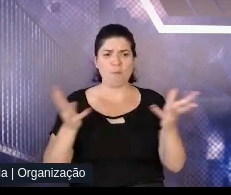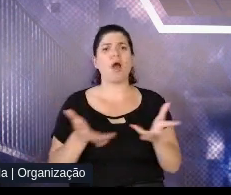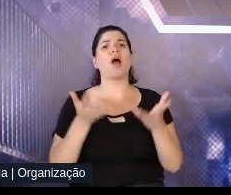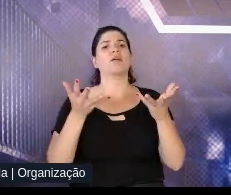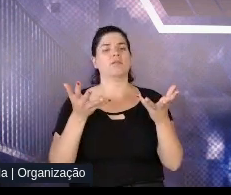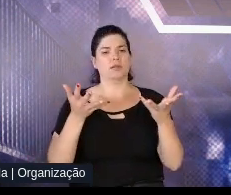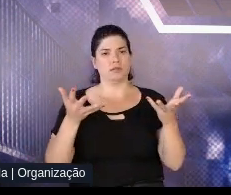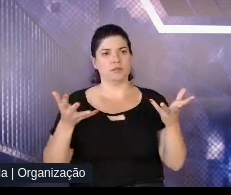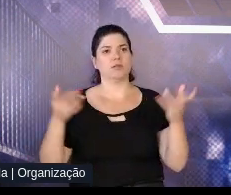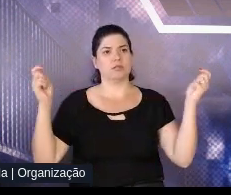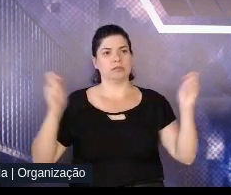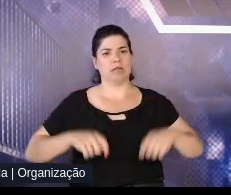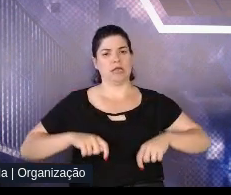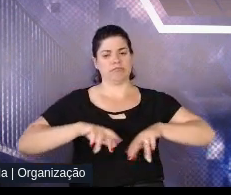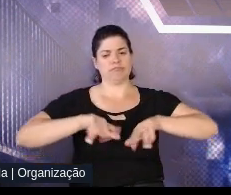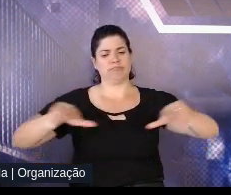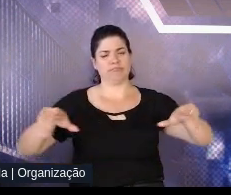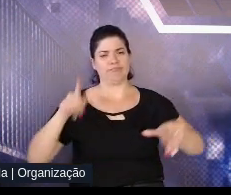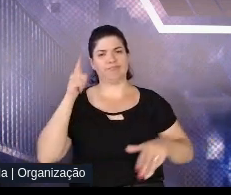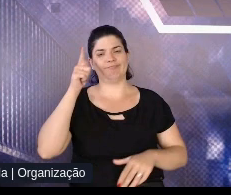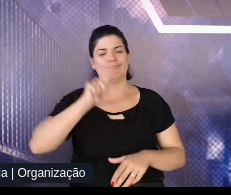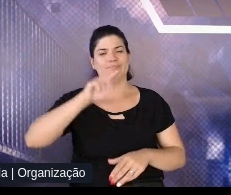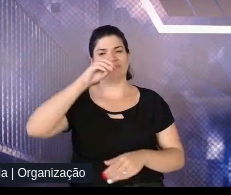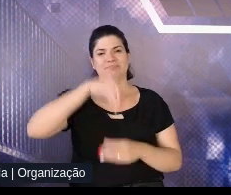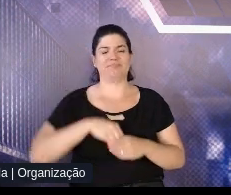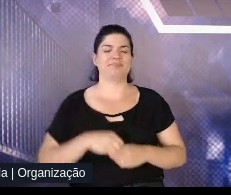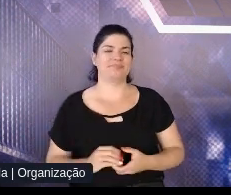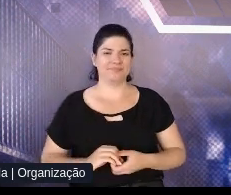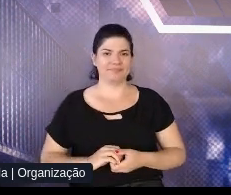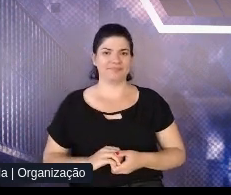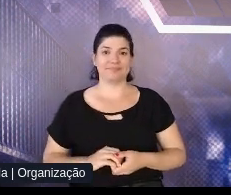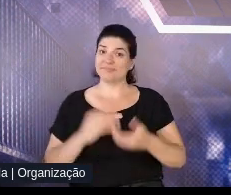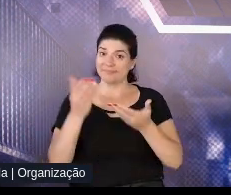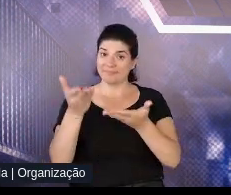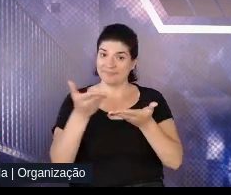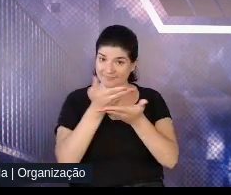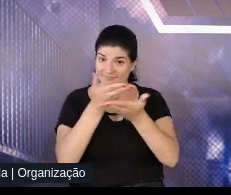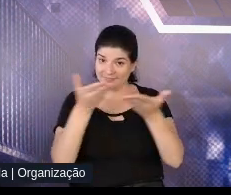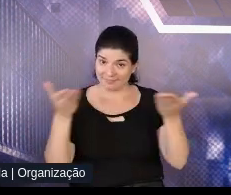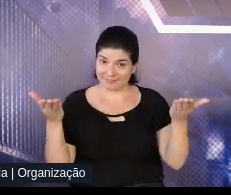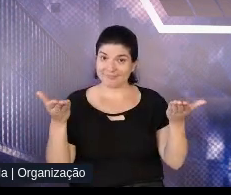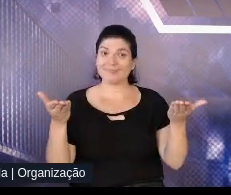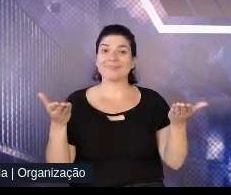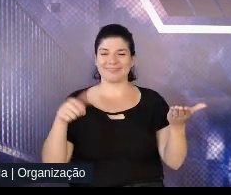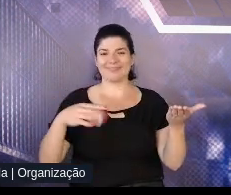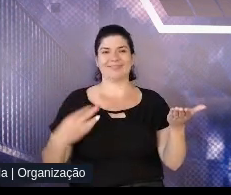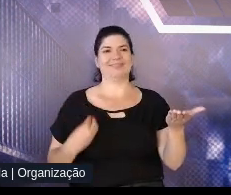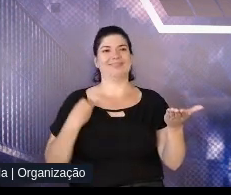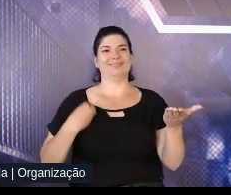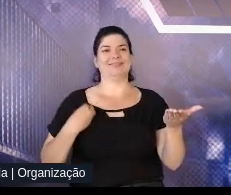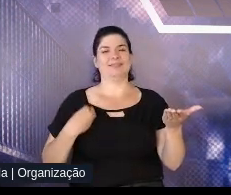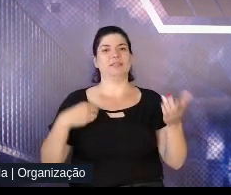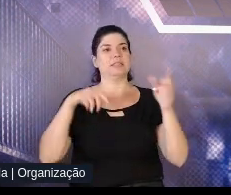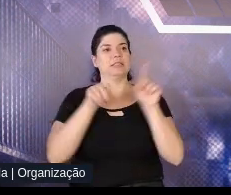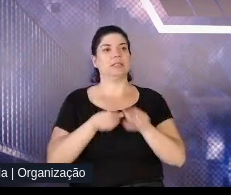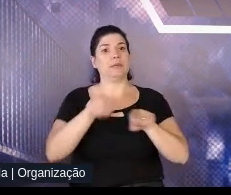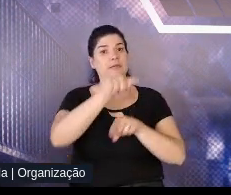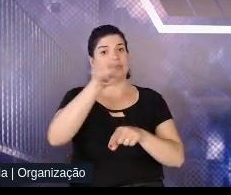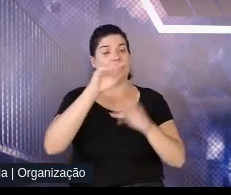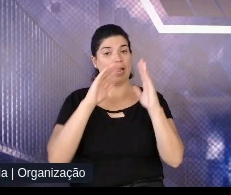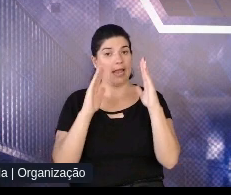inovação. E, por fim, eu convido não só o pessoal que está aqui, né, presente, mas o pessoal que está em